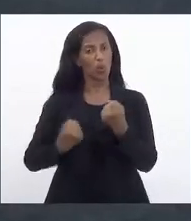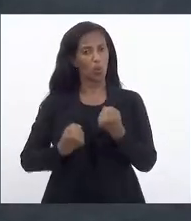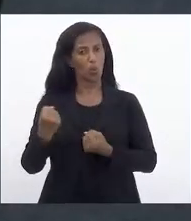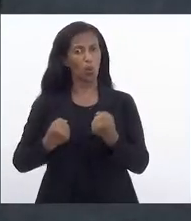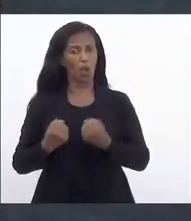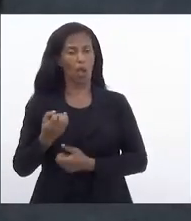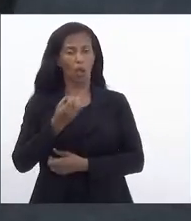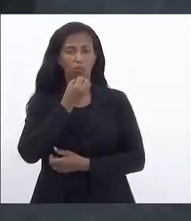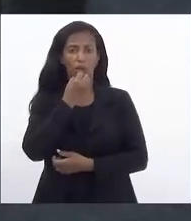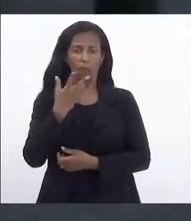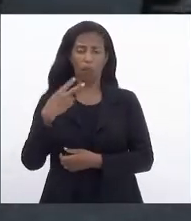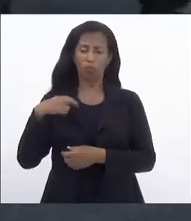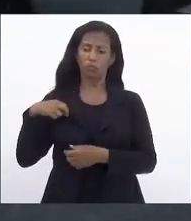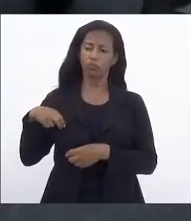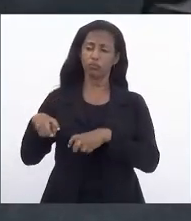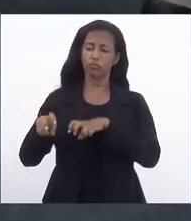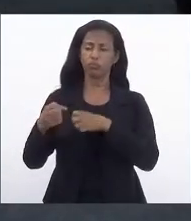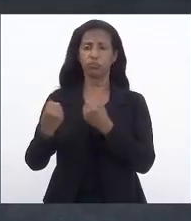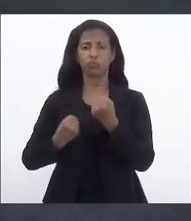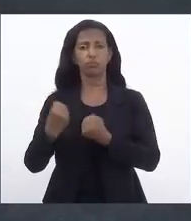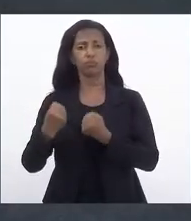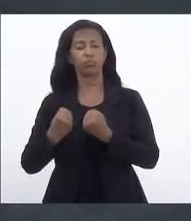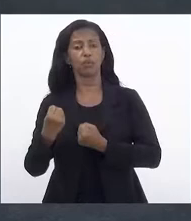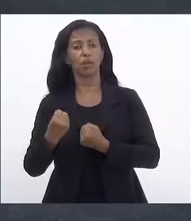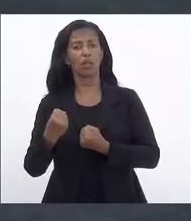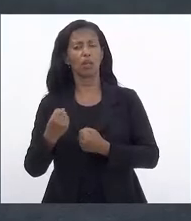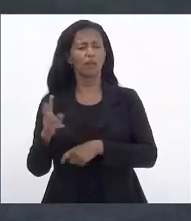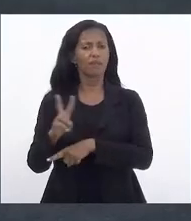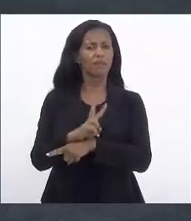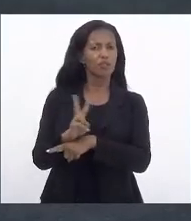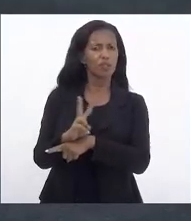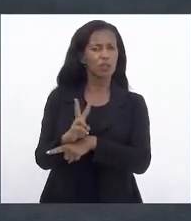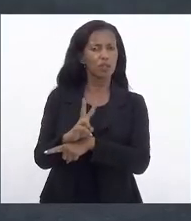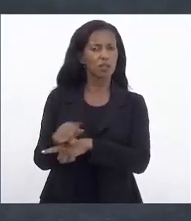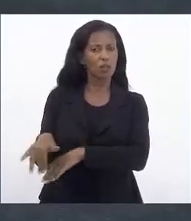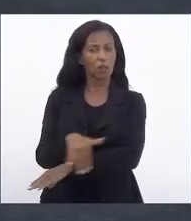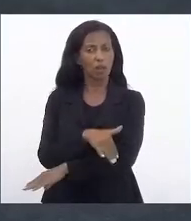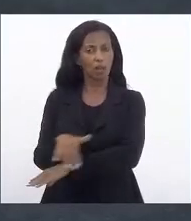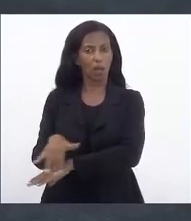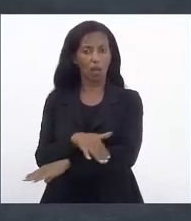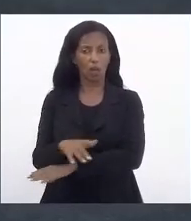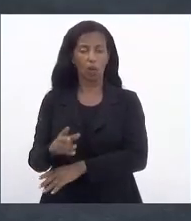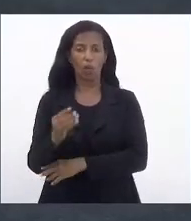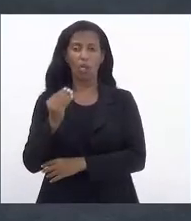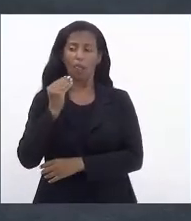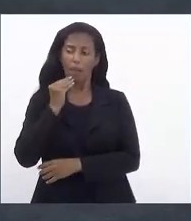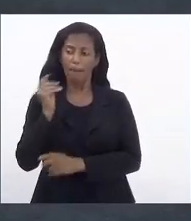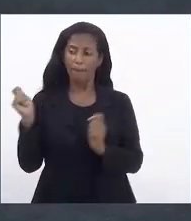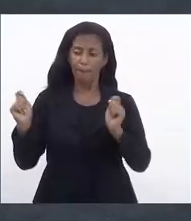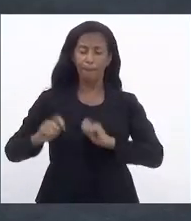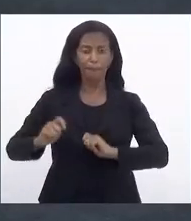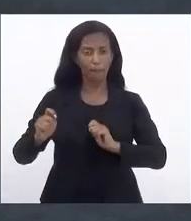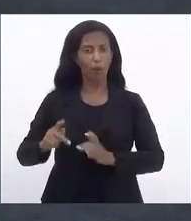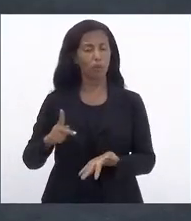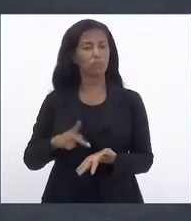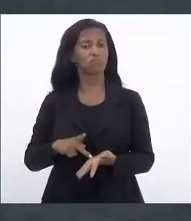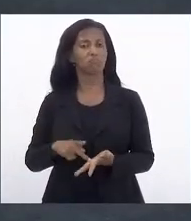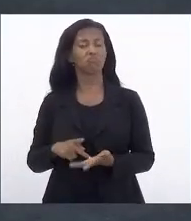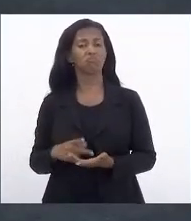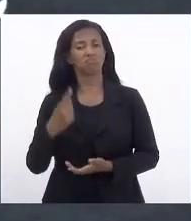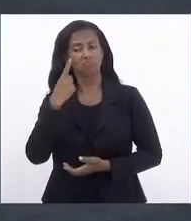apto para poder rodar e as fiscalizações nas ruas elas podem de fato